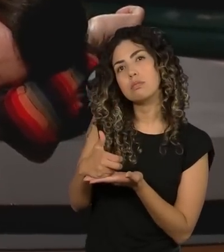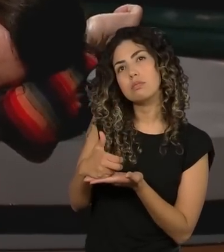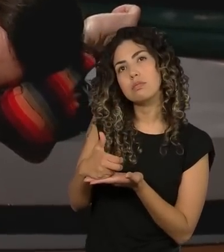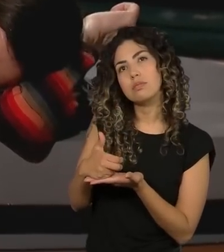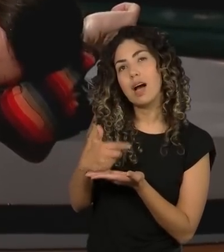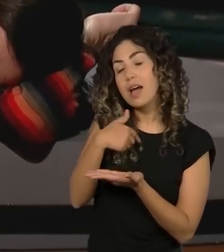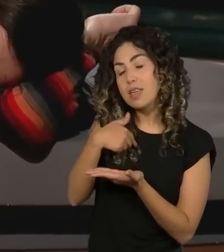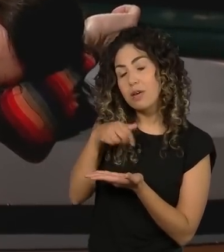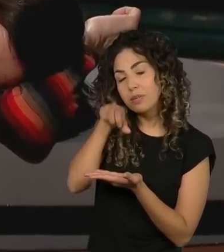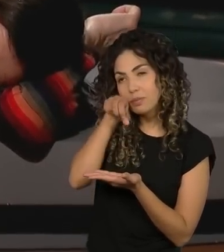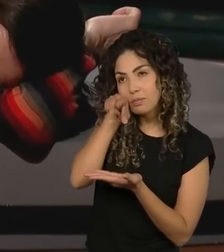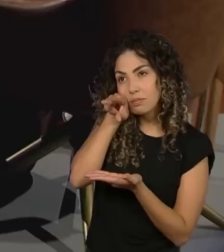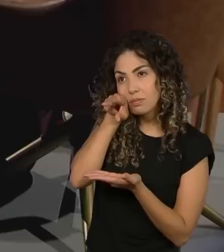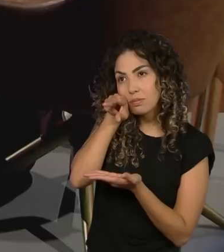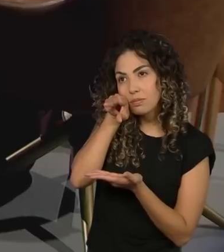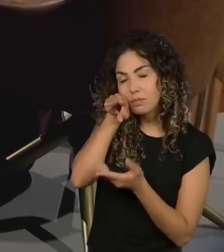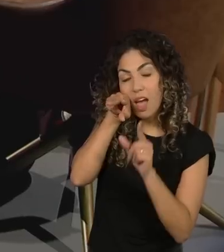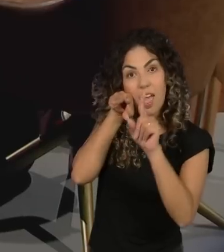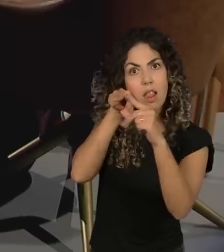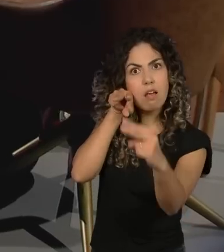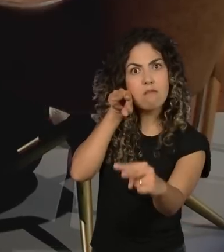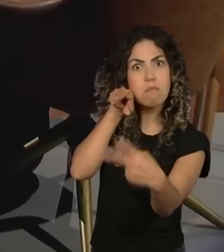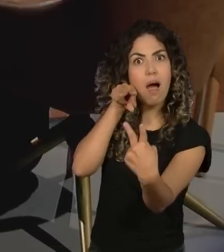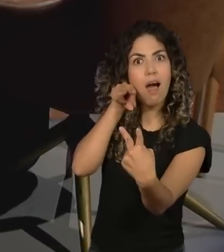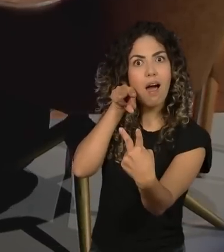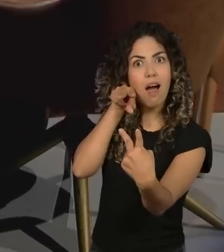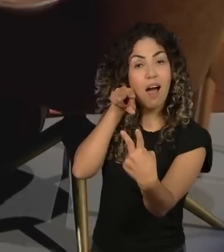ele estava completamente acordado,